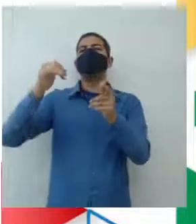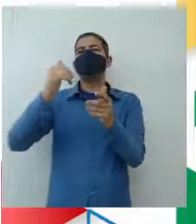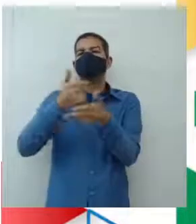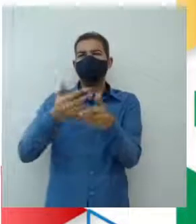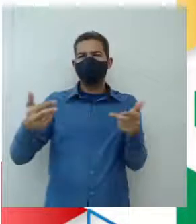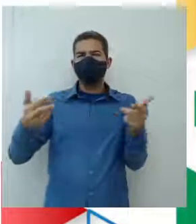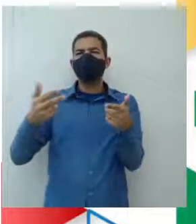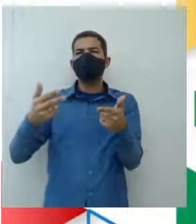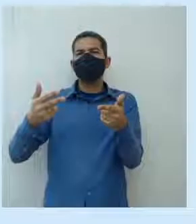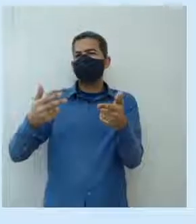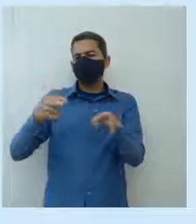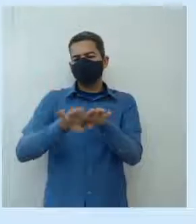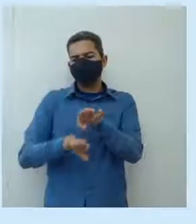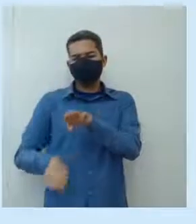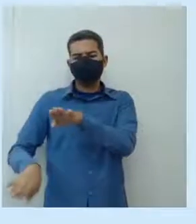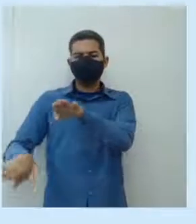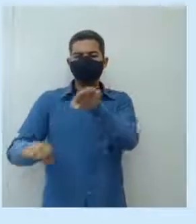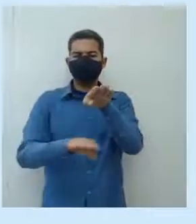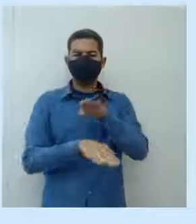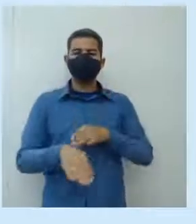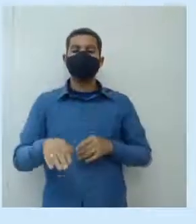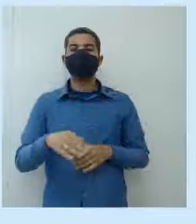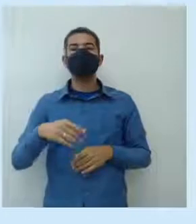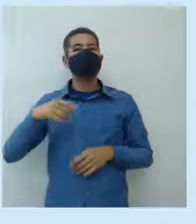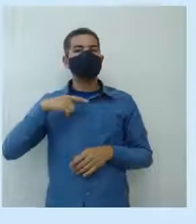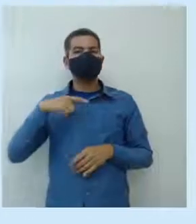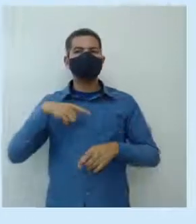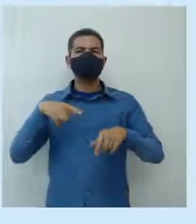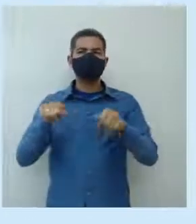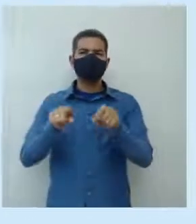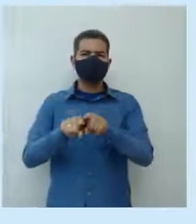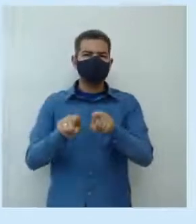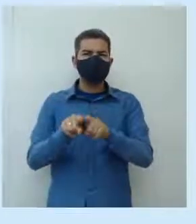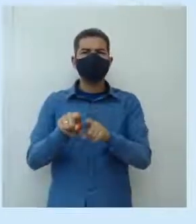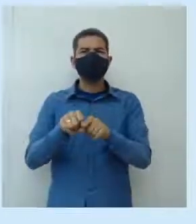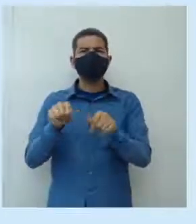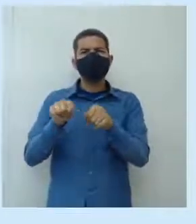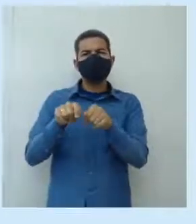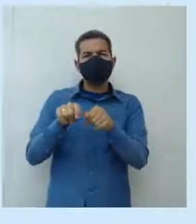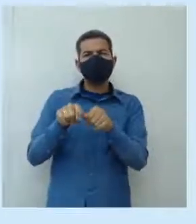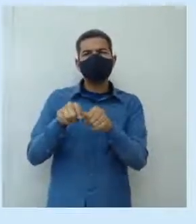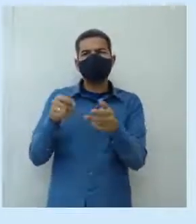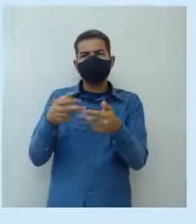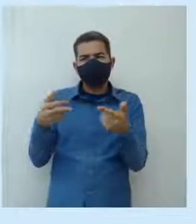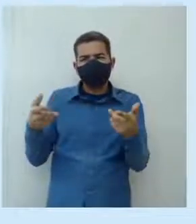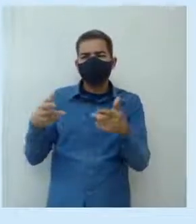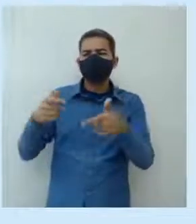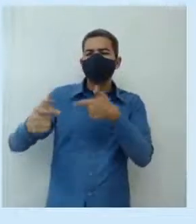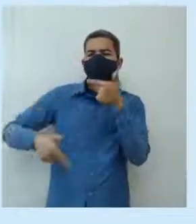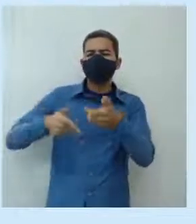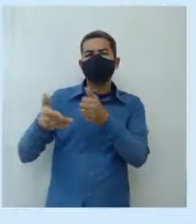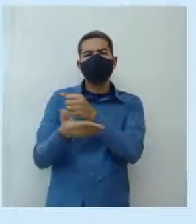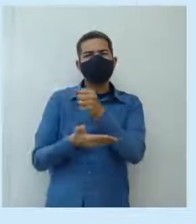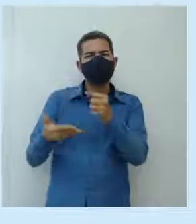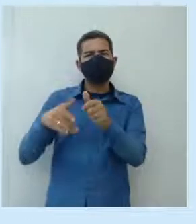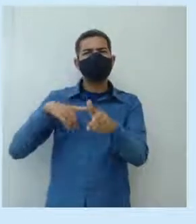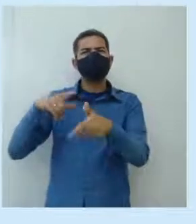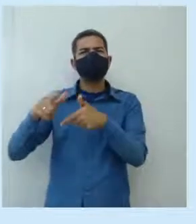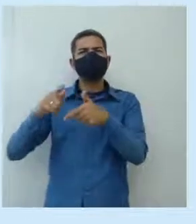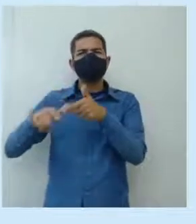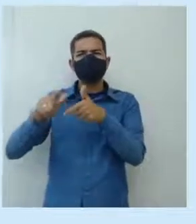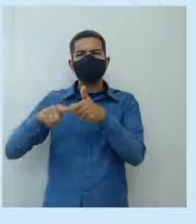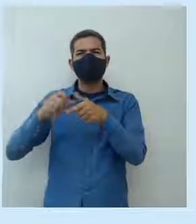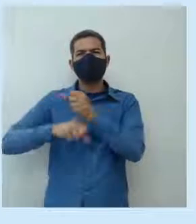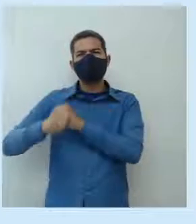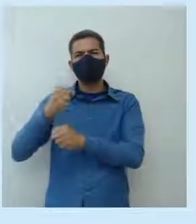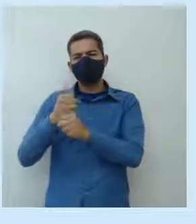de desigualdade, enquanto rendimentos e acesso de serviços básicos, houve a redução desse problema entre 99